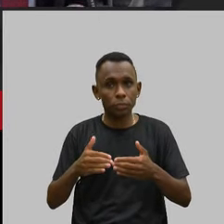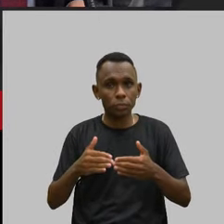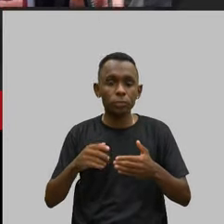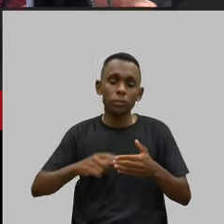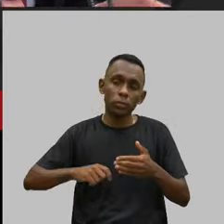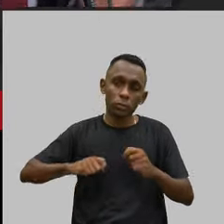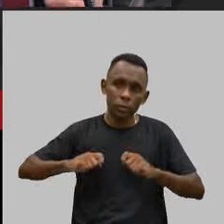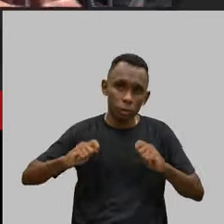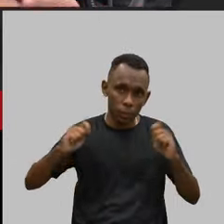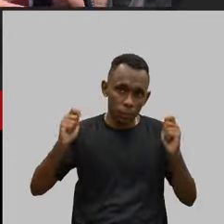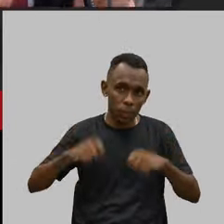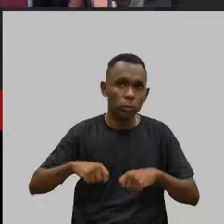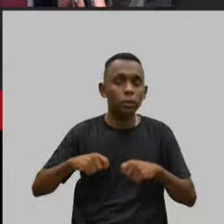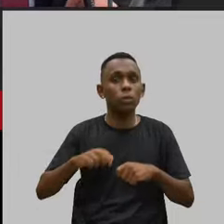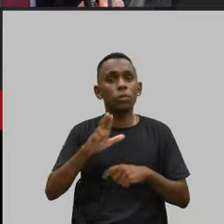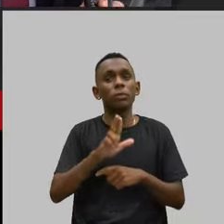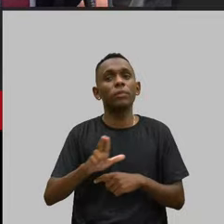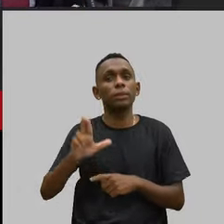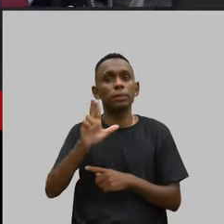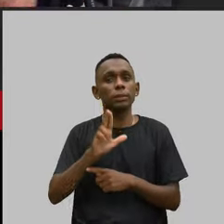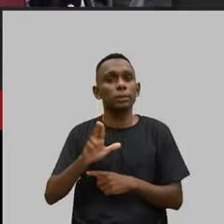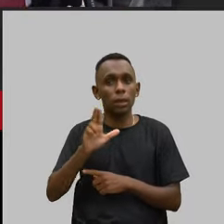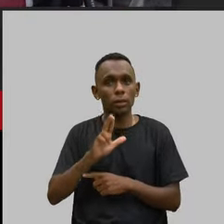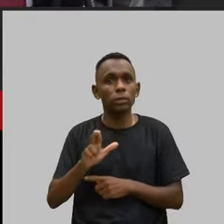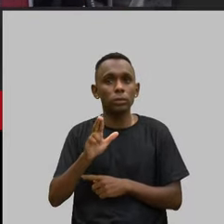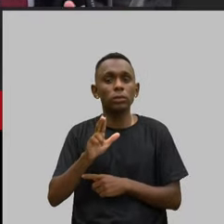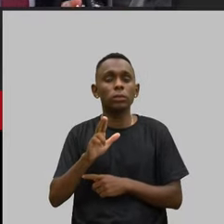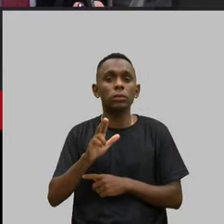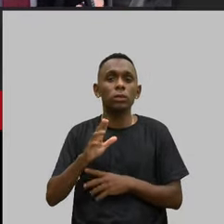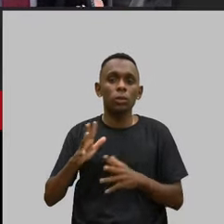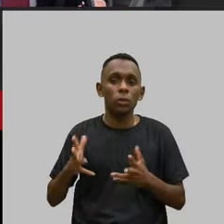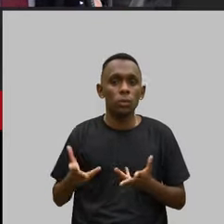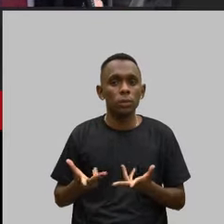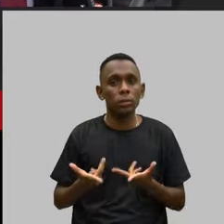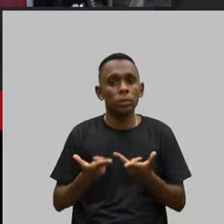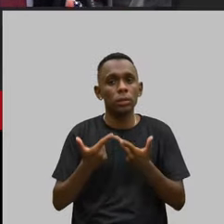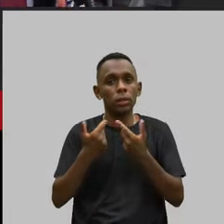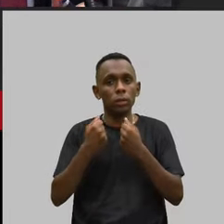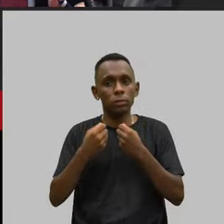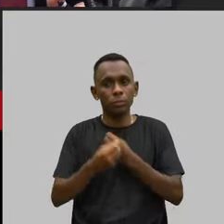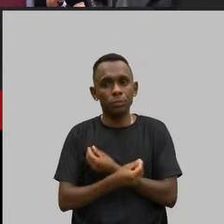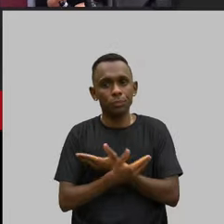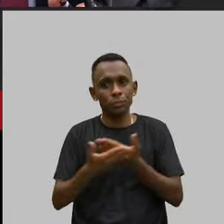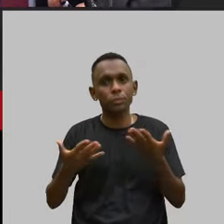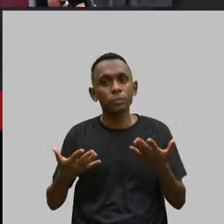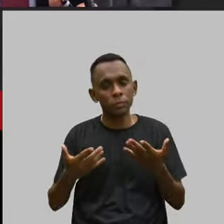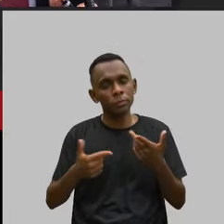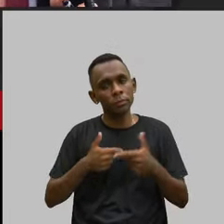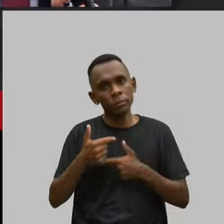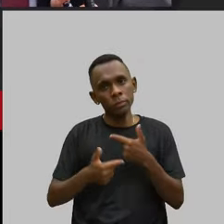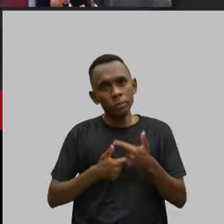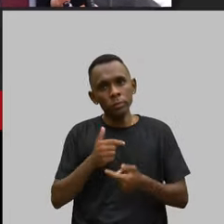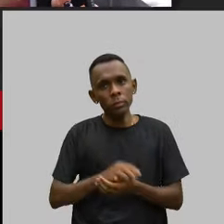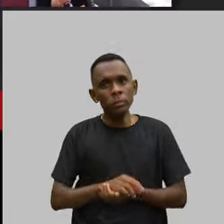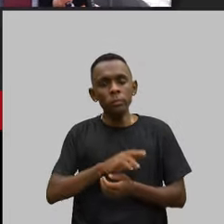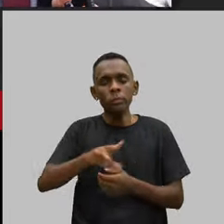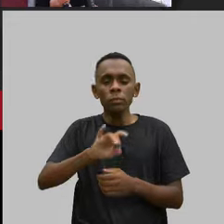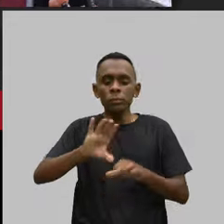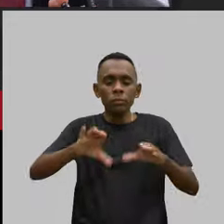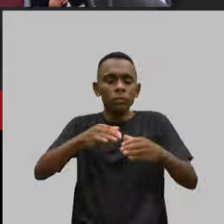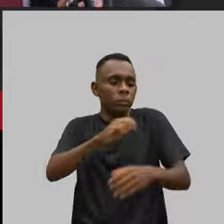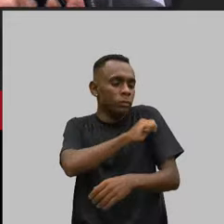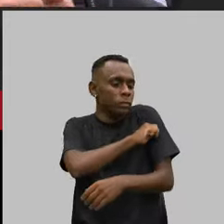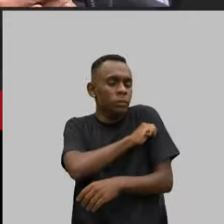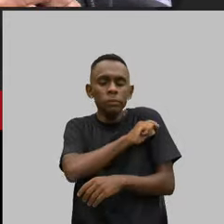estado para que a universidade possa ganhar na qualidade de oferta dos seus serviços não só aos alunos mas como